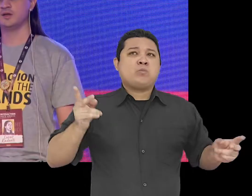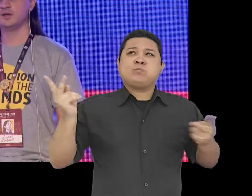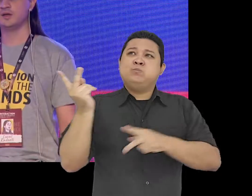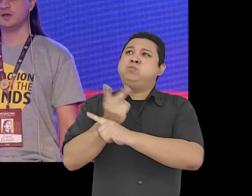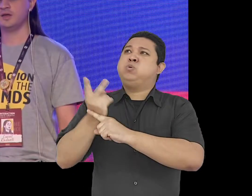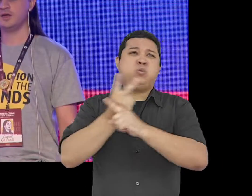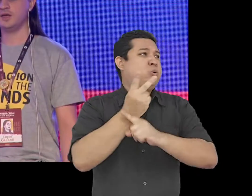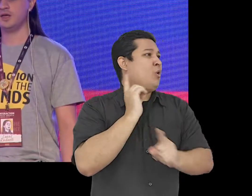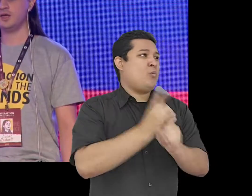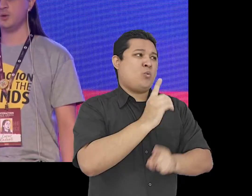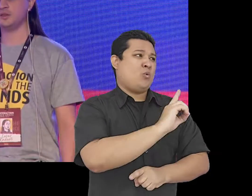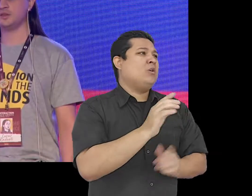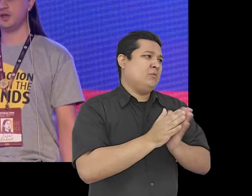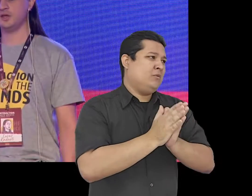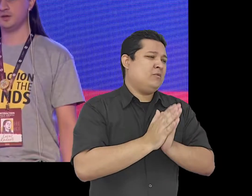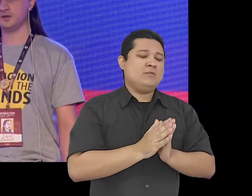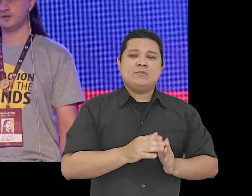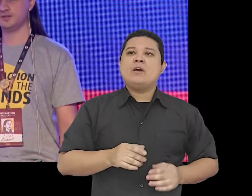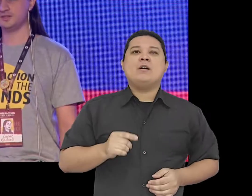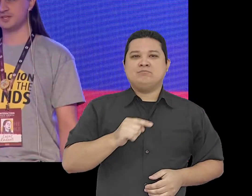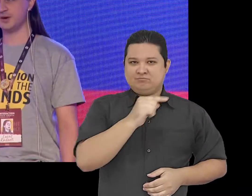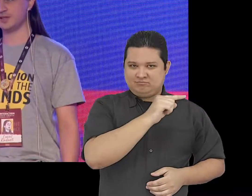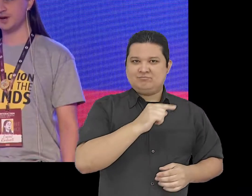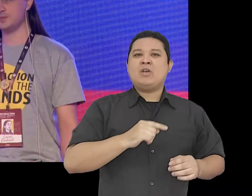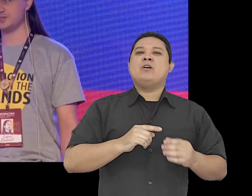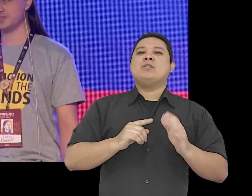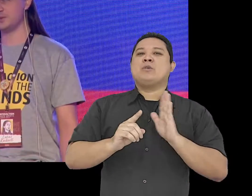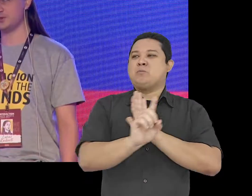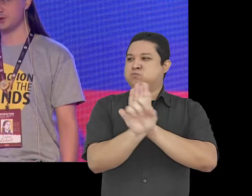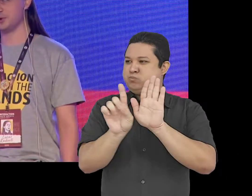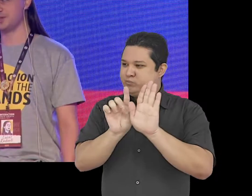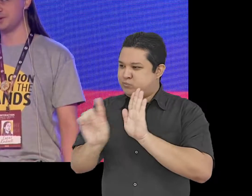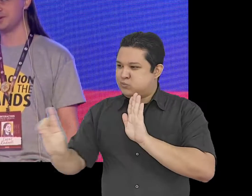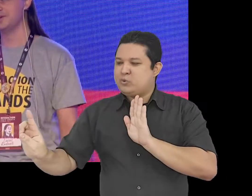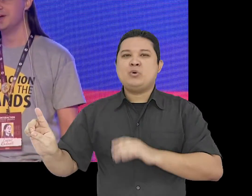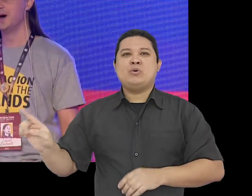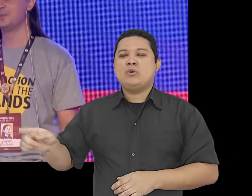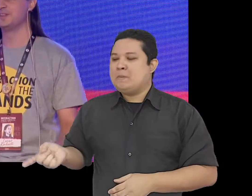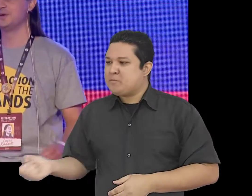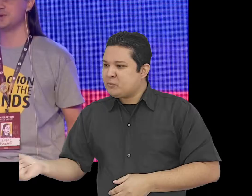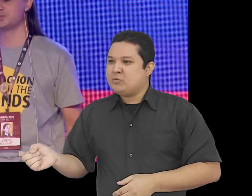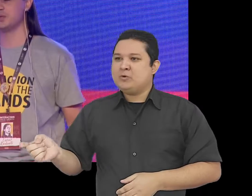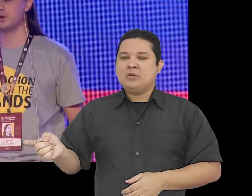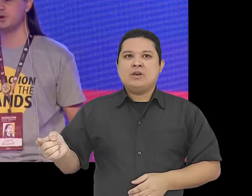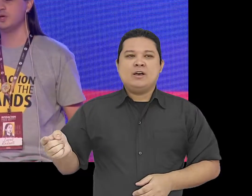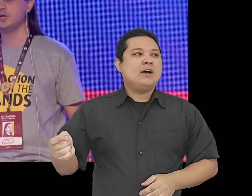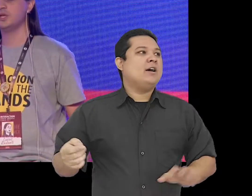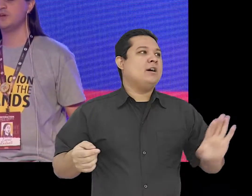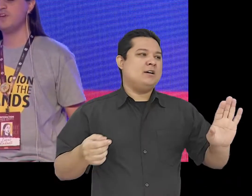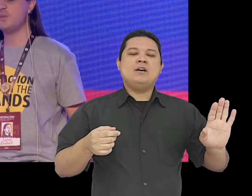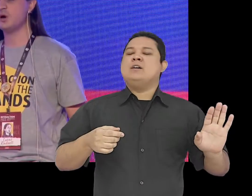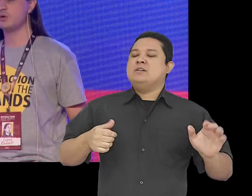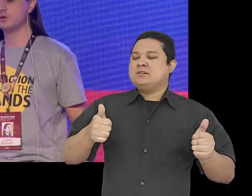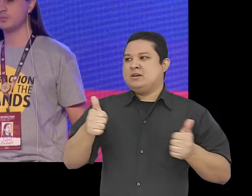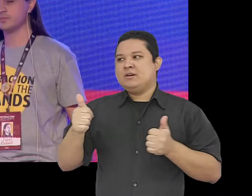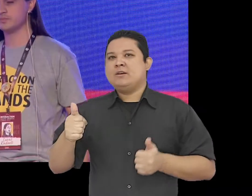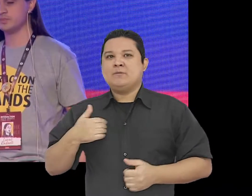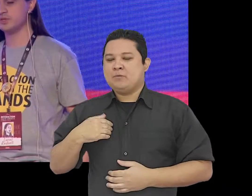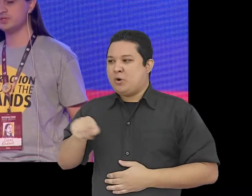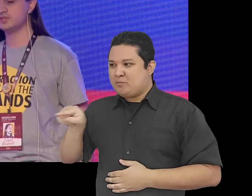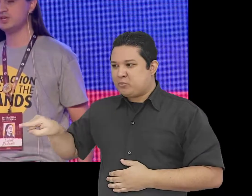descarga. Eu entrei, desliguei o alarme, já sabia onde era o botão. Apertei o mesmo botão e lavei a